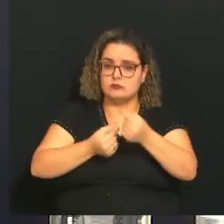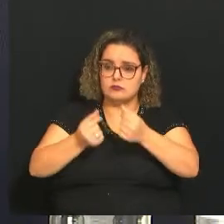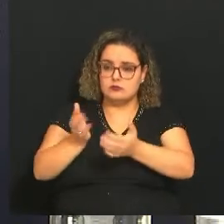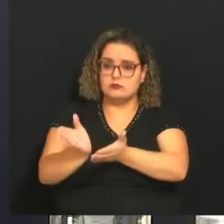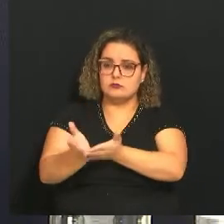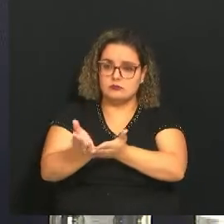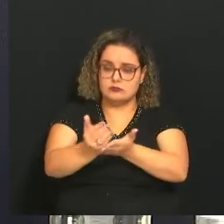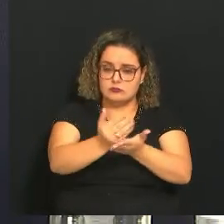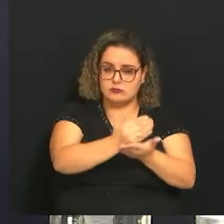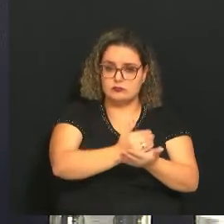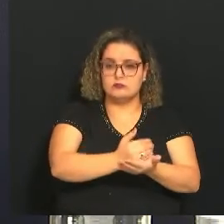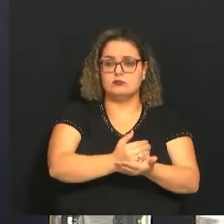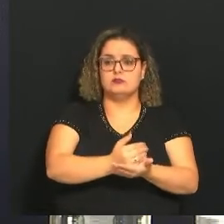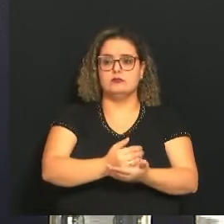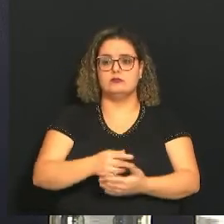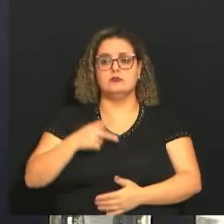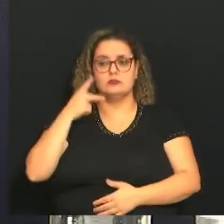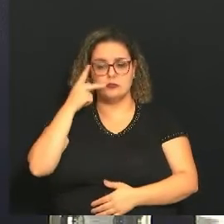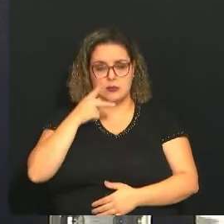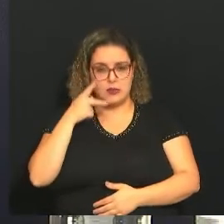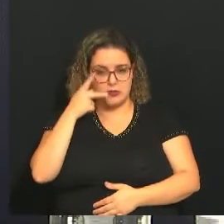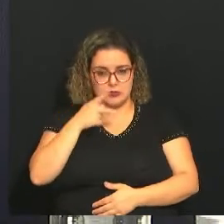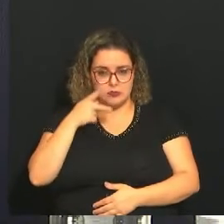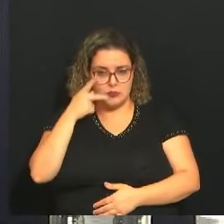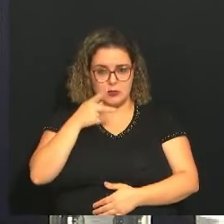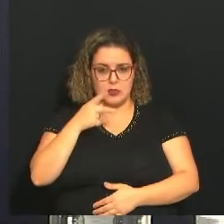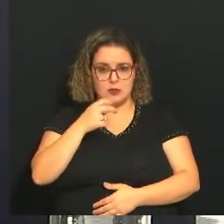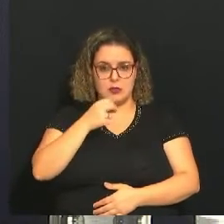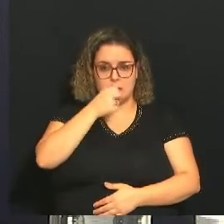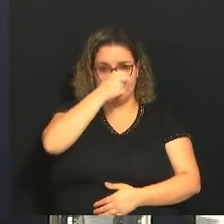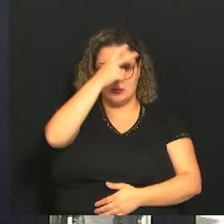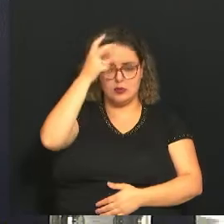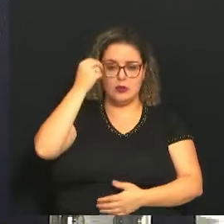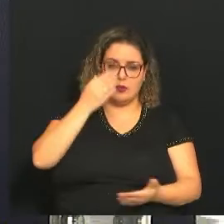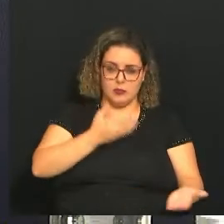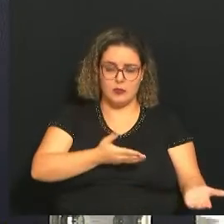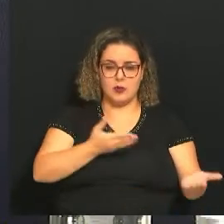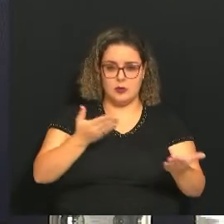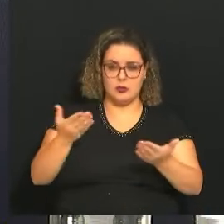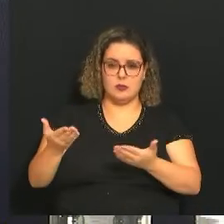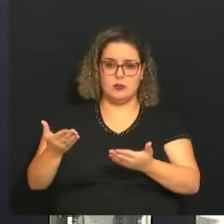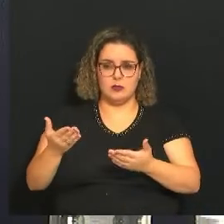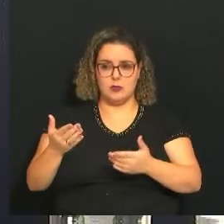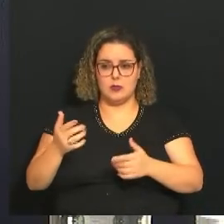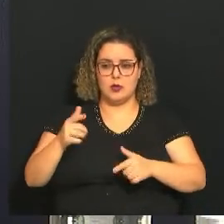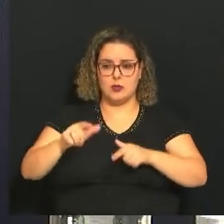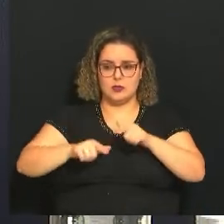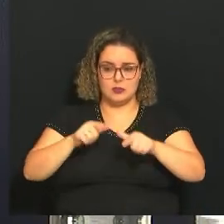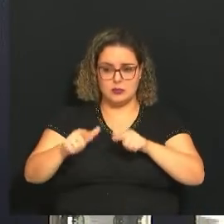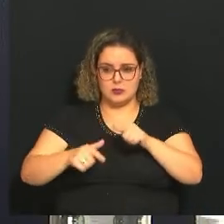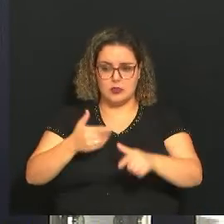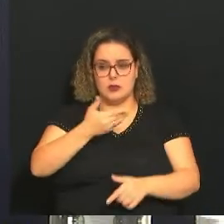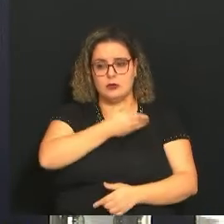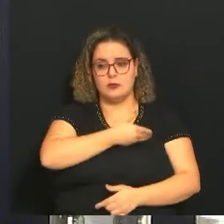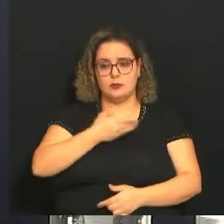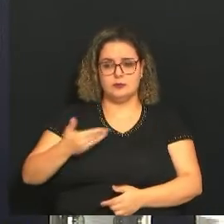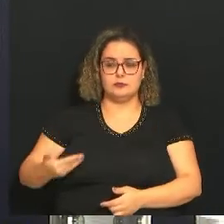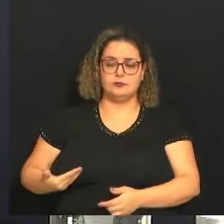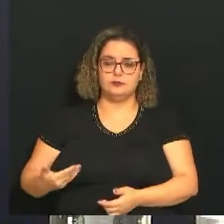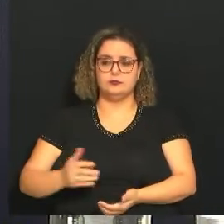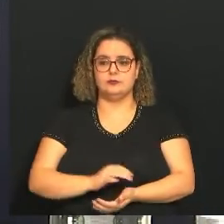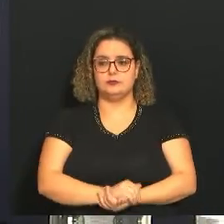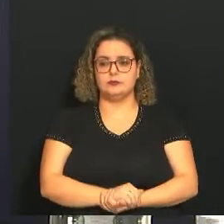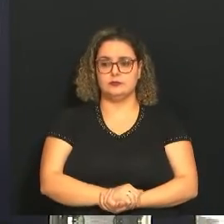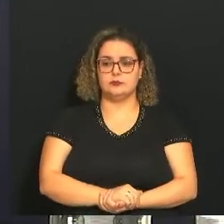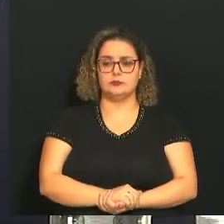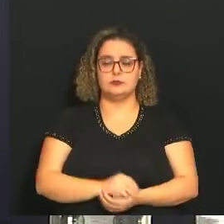das políticas que o prefeito apresentou aqui para o funcionalismo público. Mas teve, por exemplo,